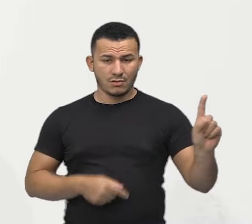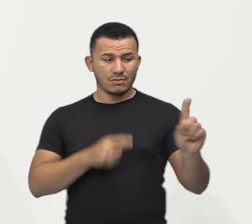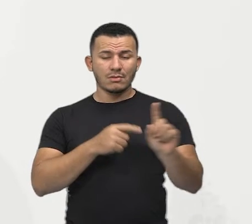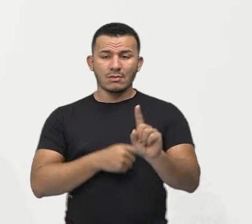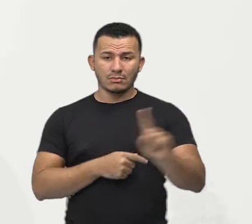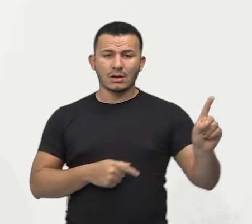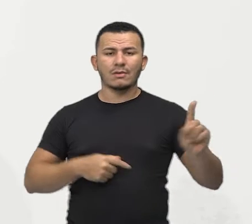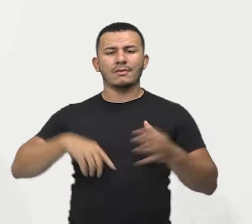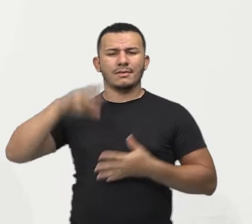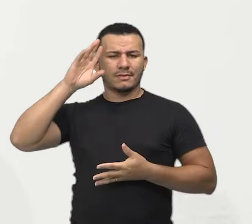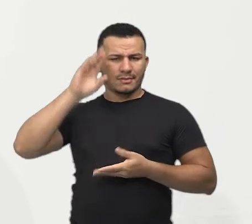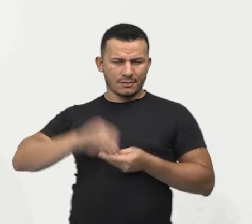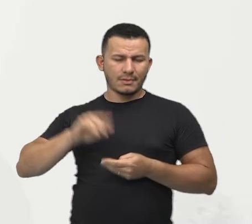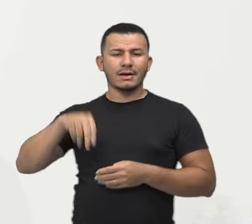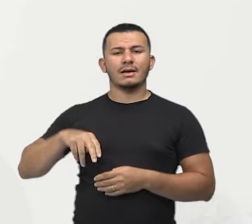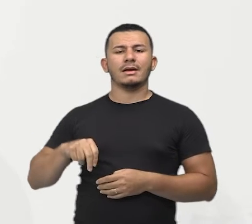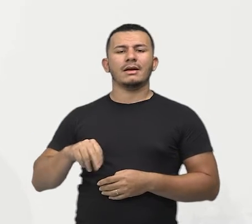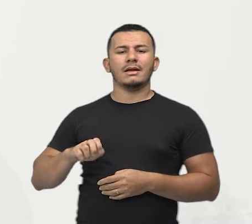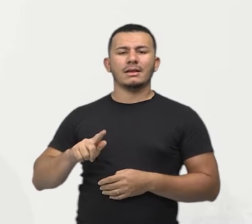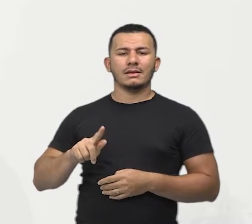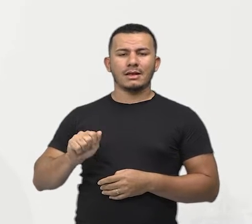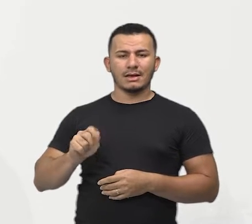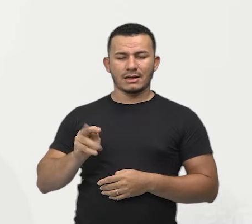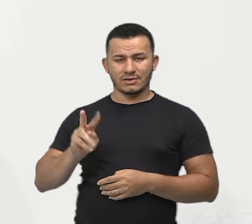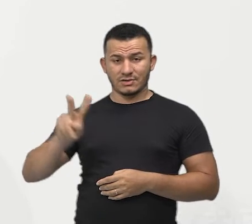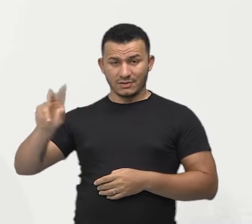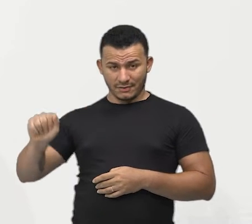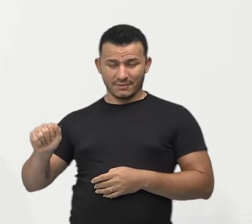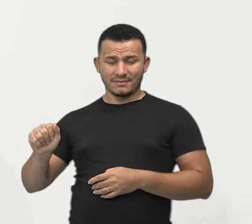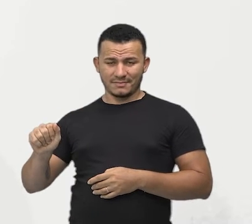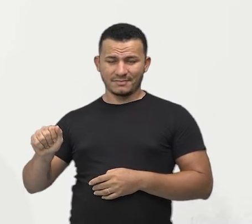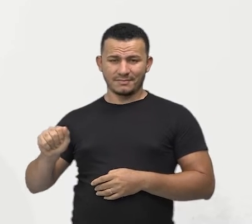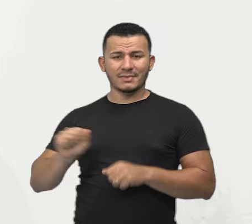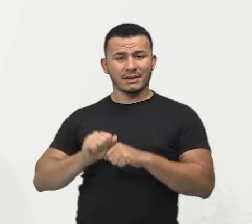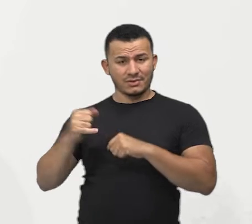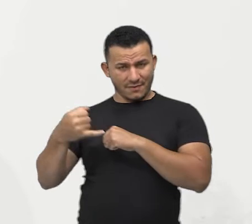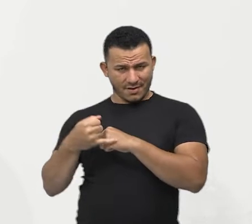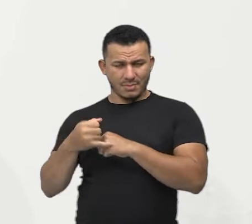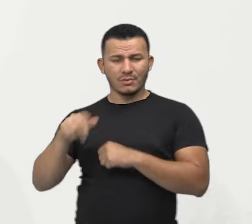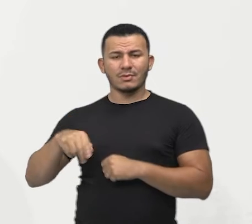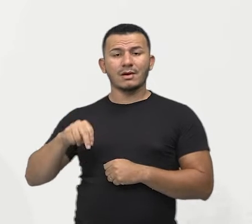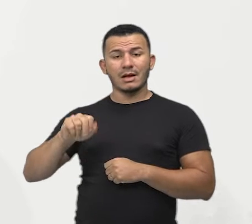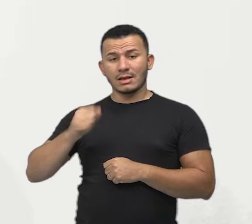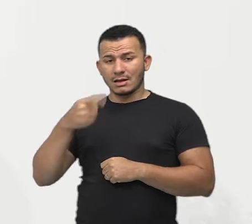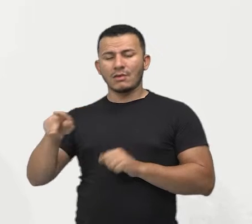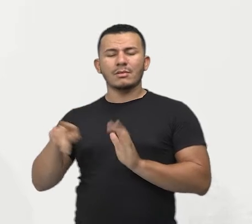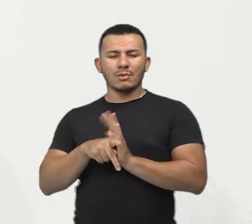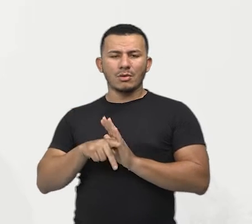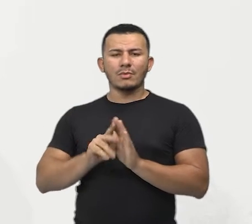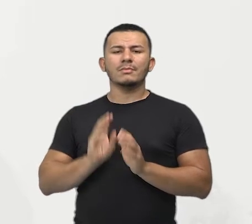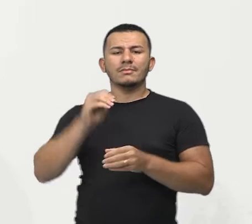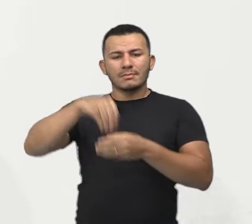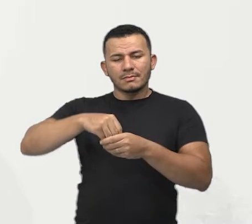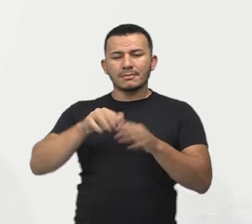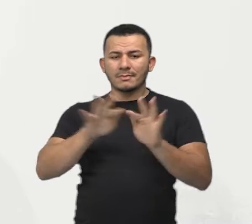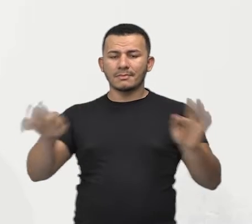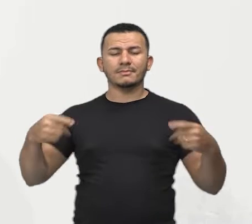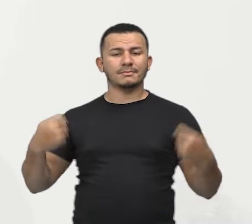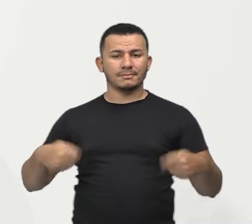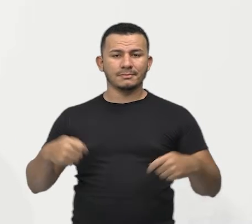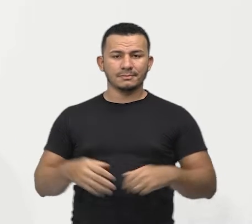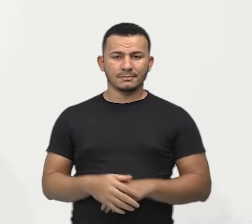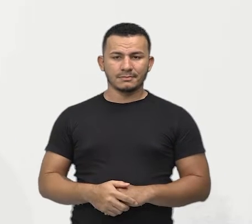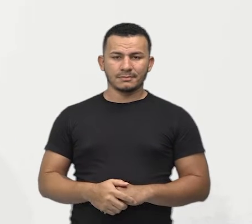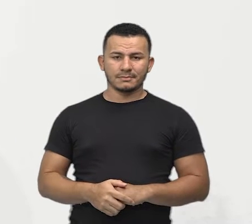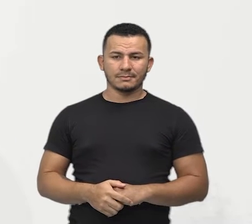que nós já estudamos, tá bom? Então, o não, o advérbio de negação, ele vai estar presente nesta frase, neste tipo